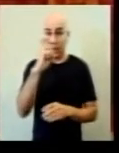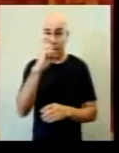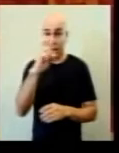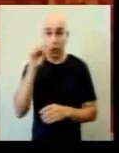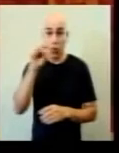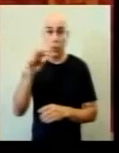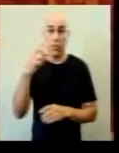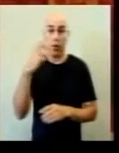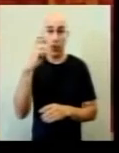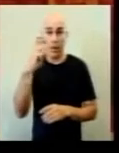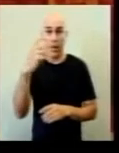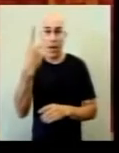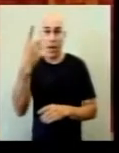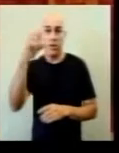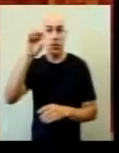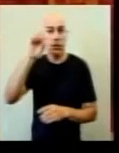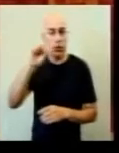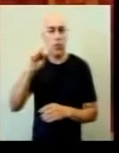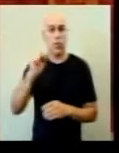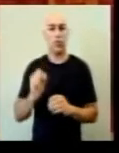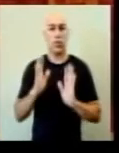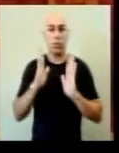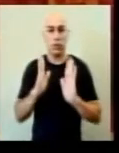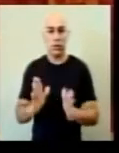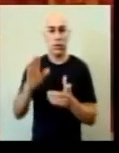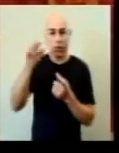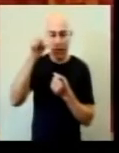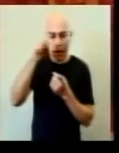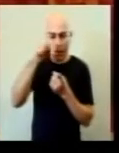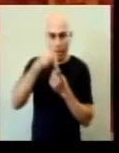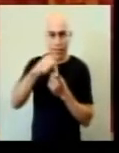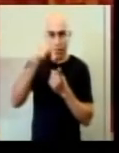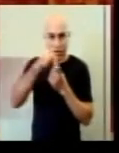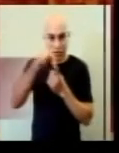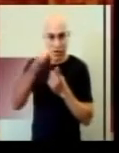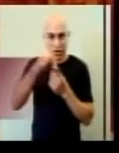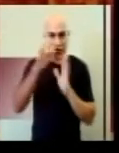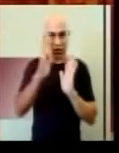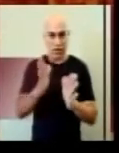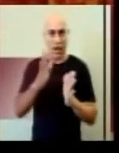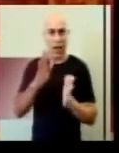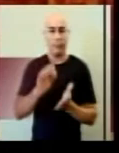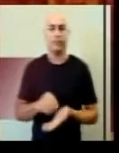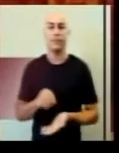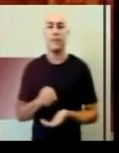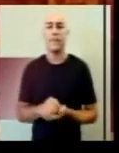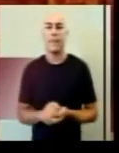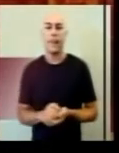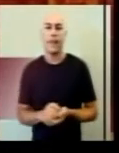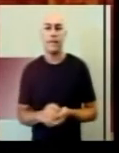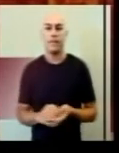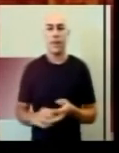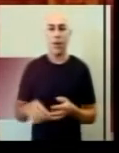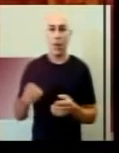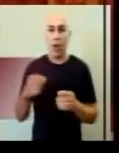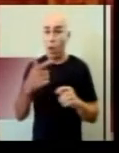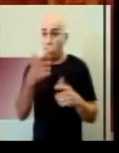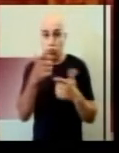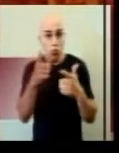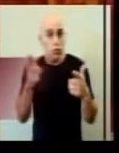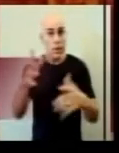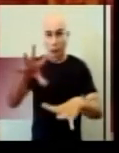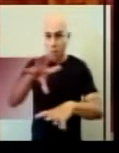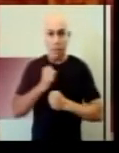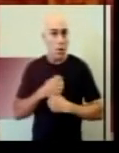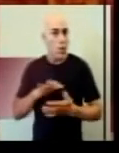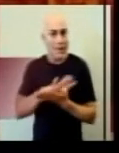das notificações que foram atendidos 67.040 pacientes até o